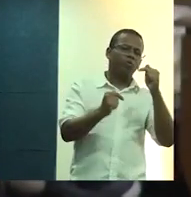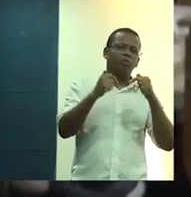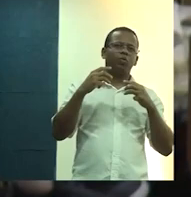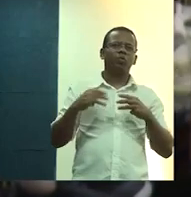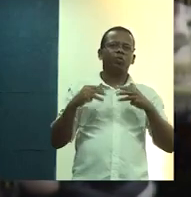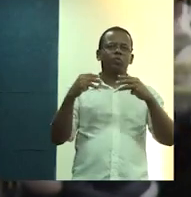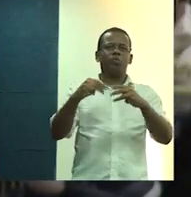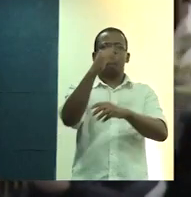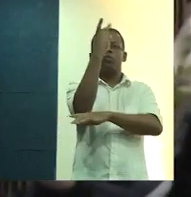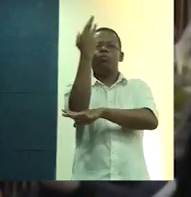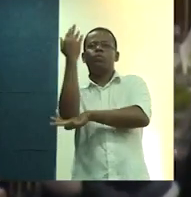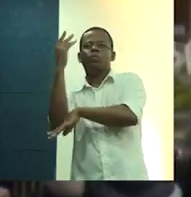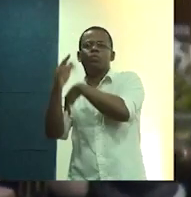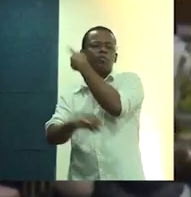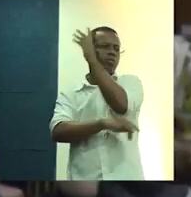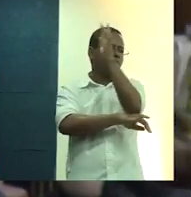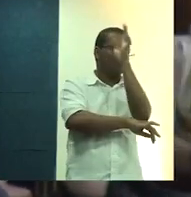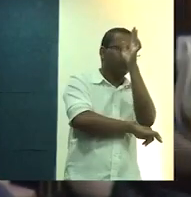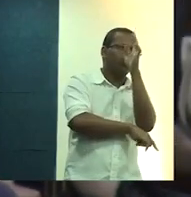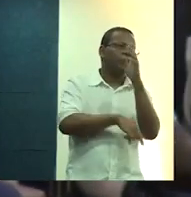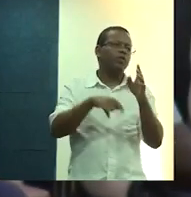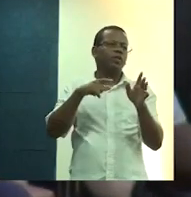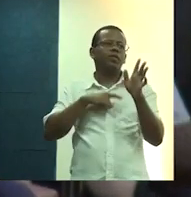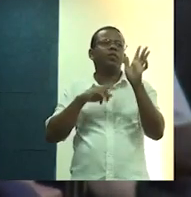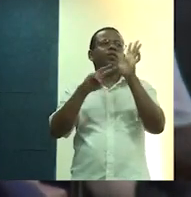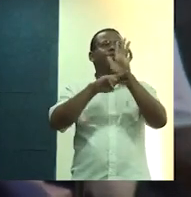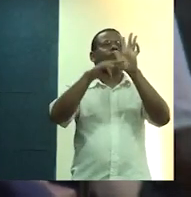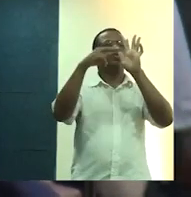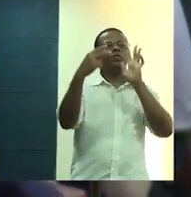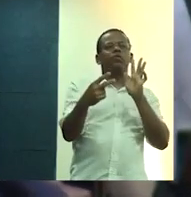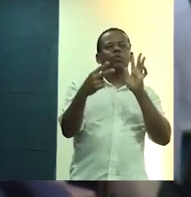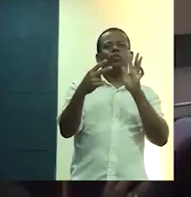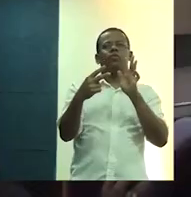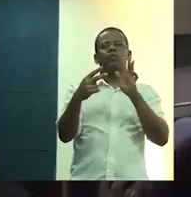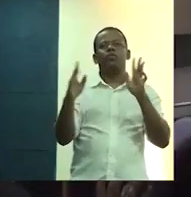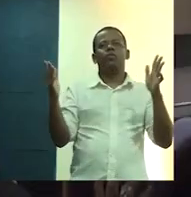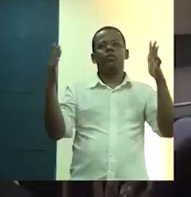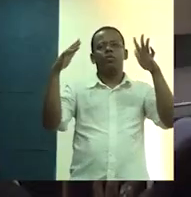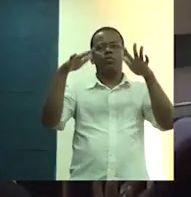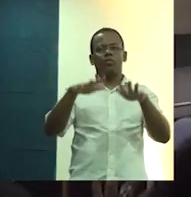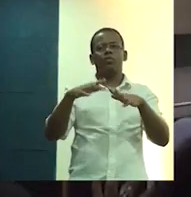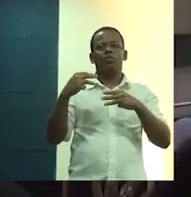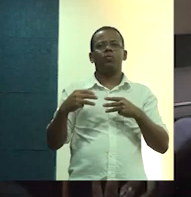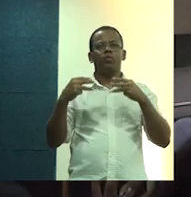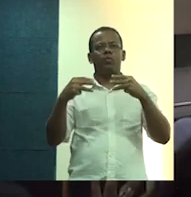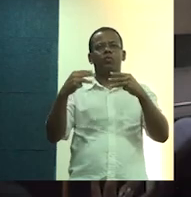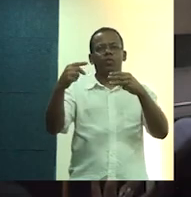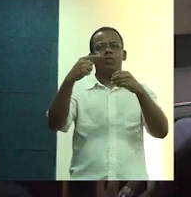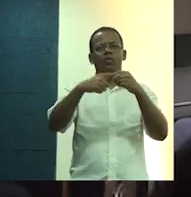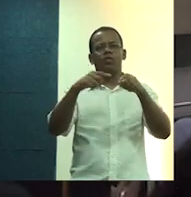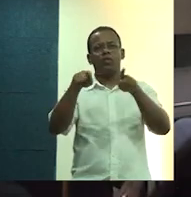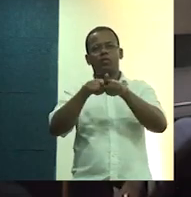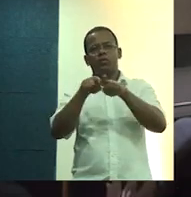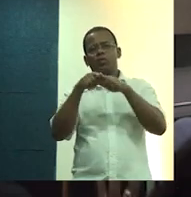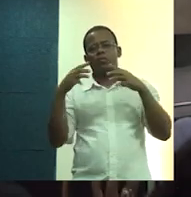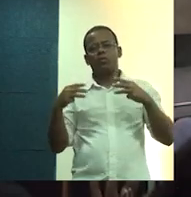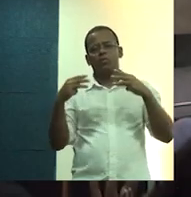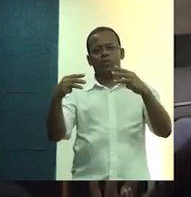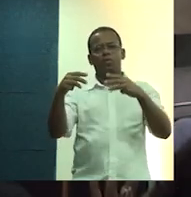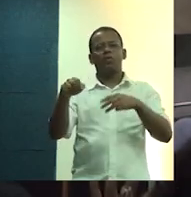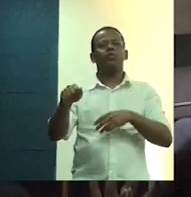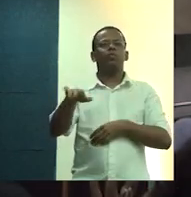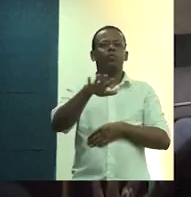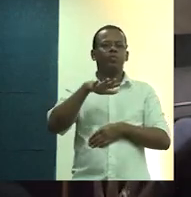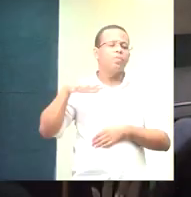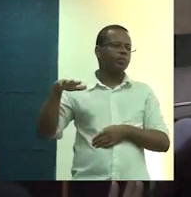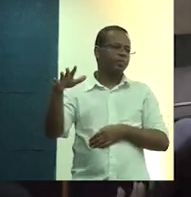Ministério do meio ambiente também Então nesse eixo aqui do Periferia viva Tá basicamente incluso o ministério das cidades e Ministério do meio ambiente